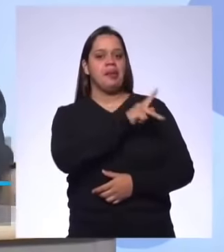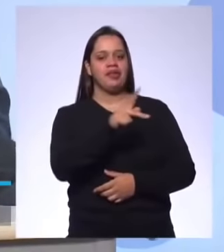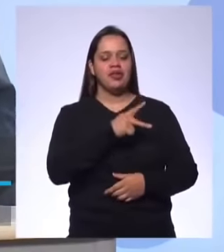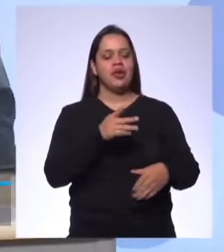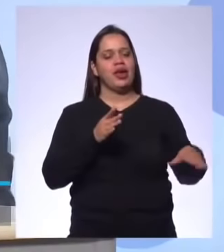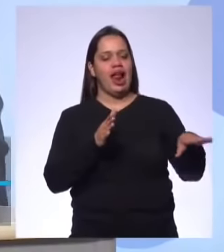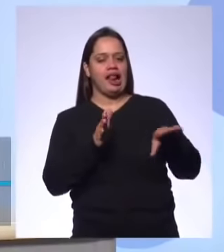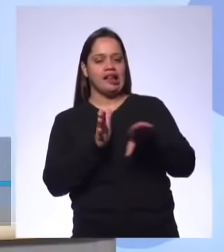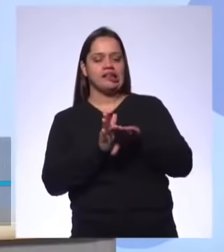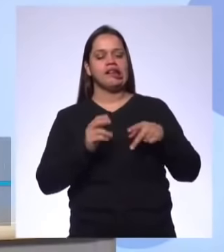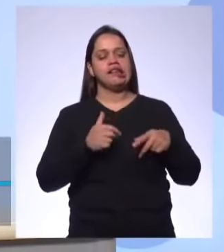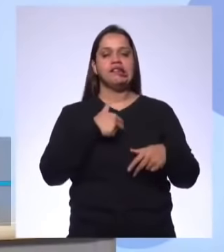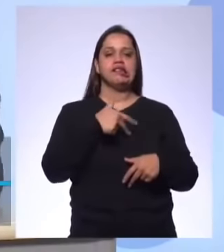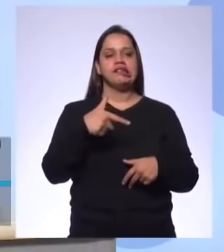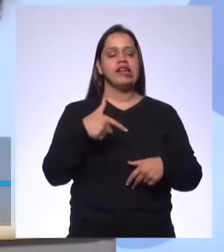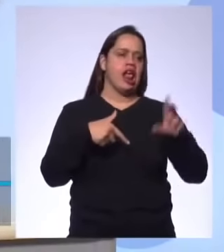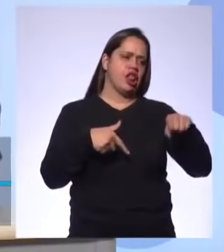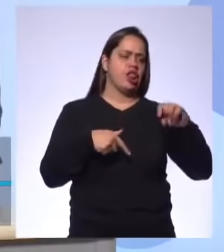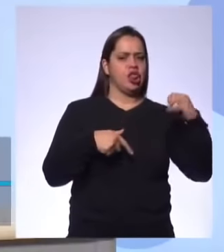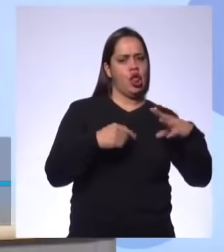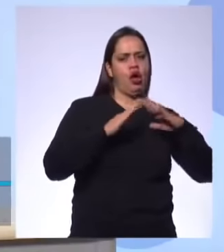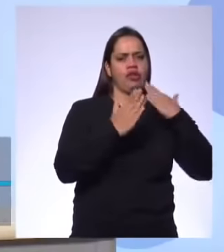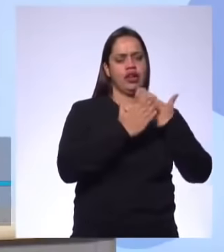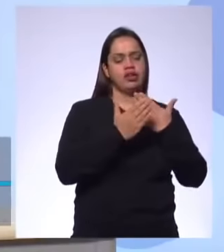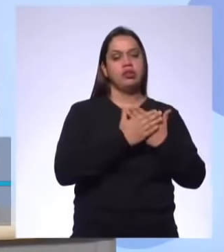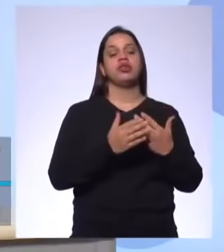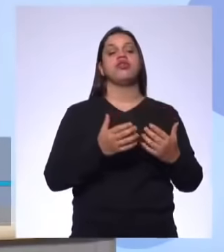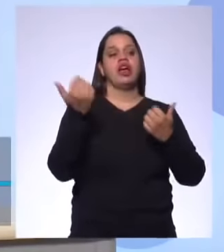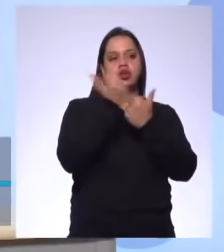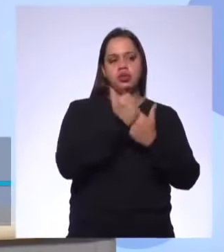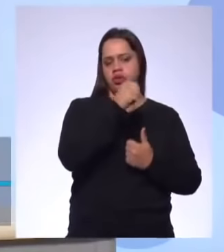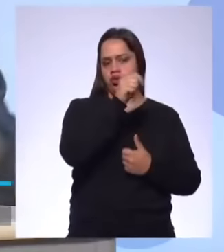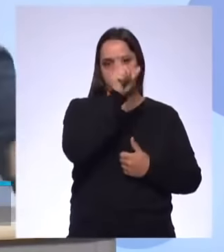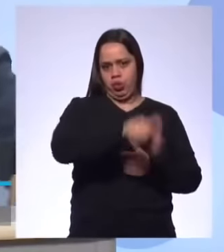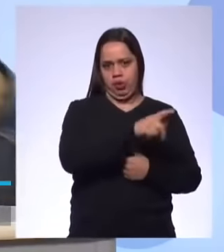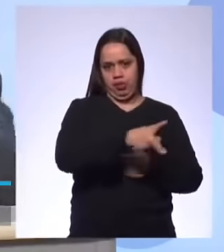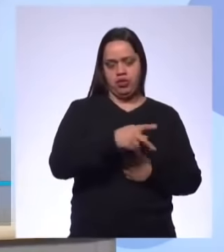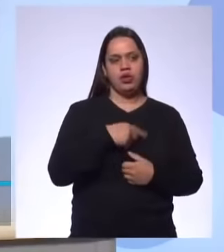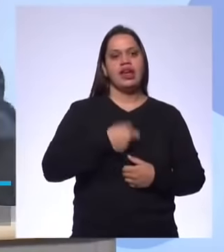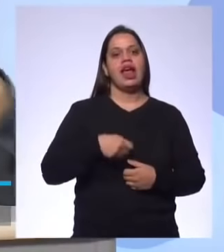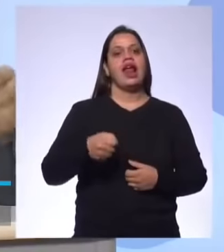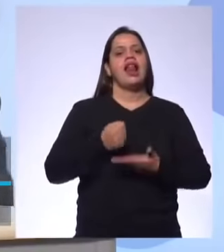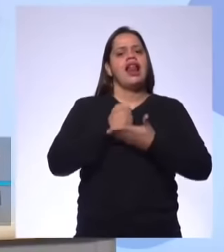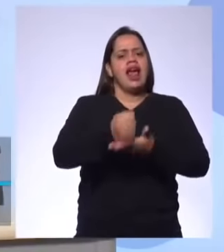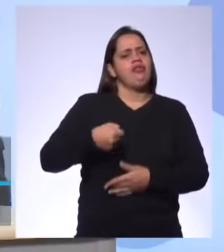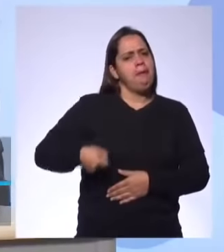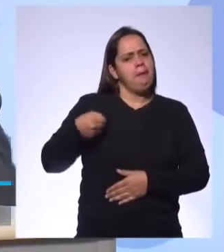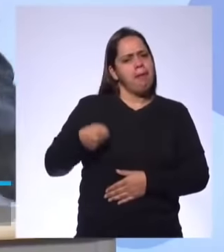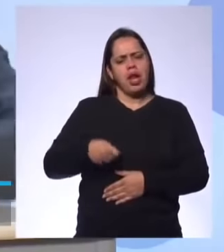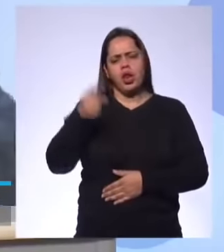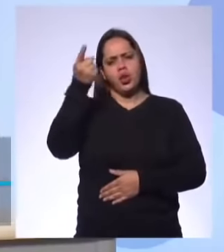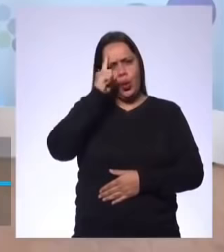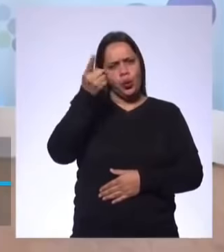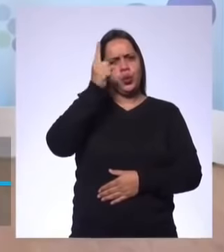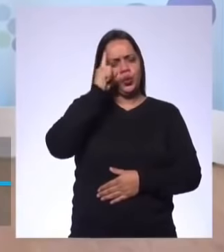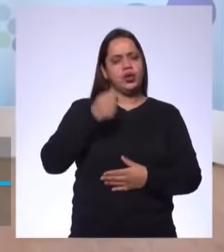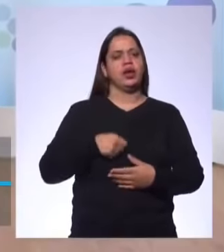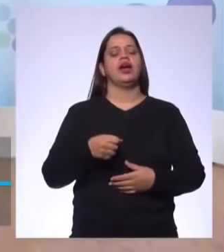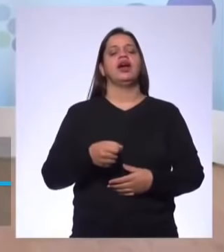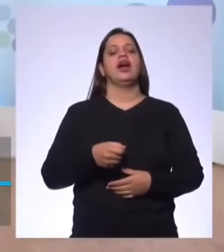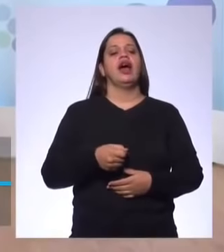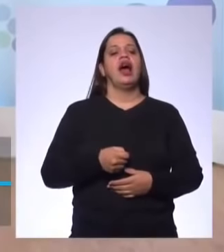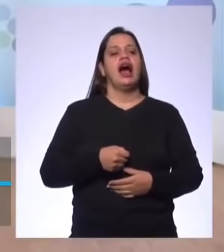tal, e ela é nova na escola, vai substituir alguém e tal, e ela vai com uma mala todos os dias. E aí